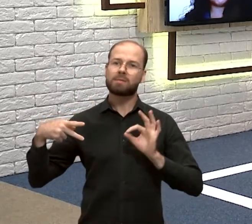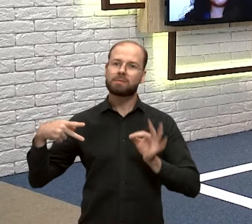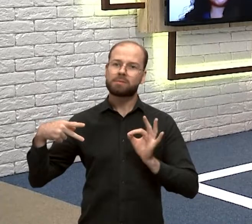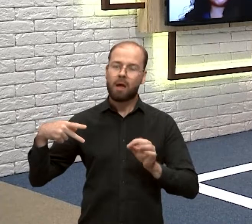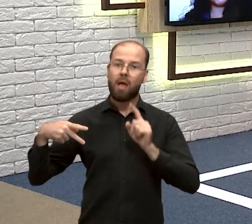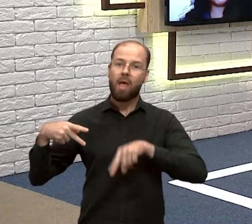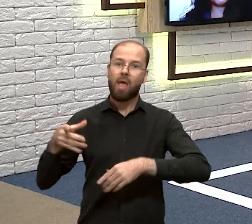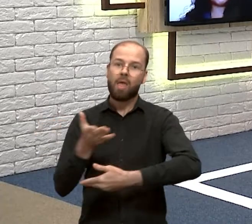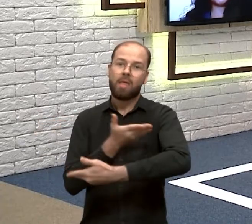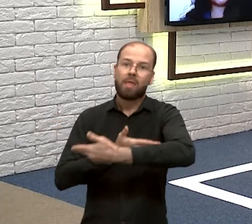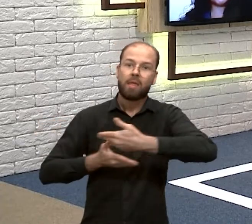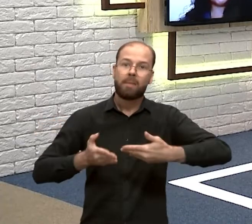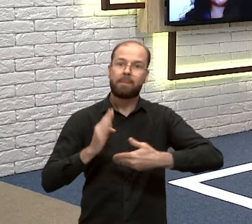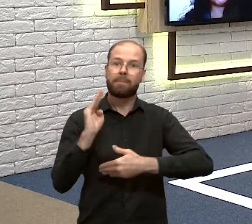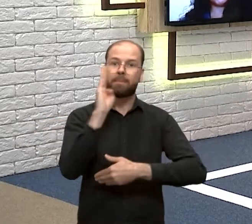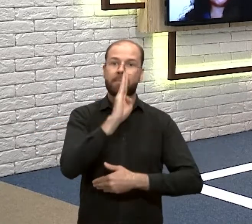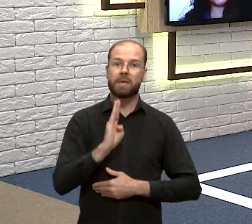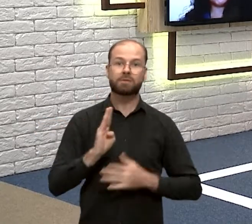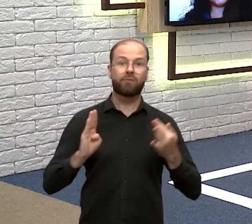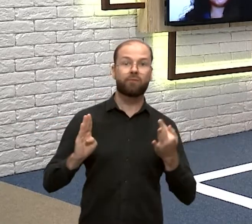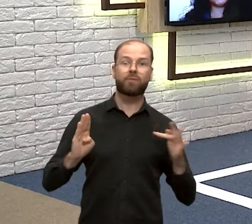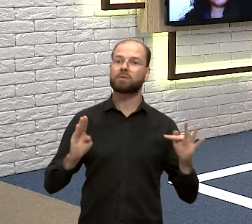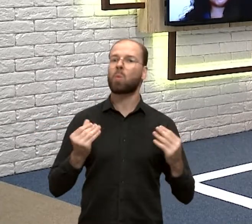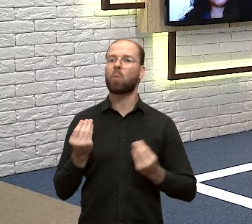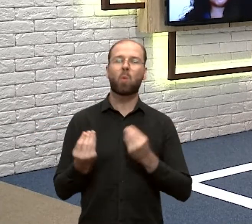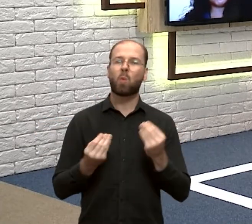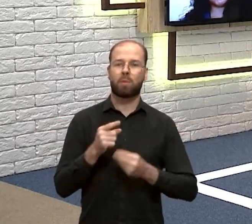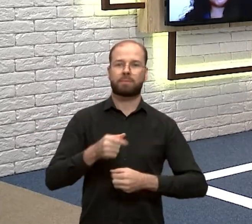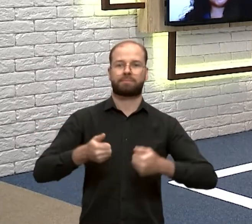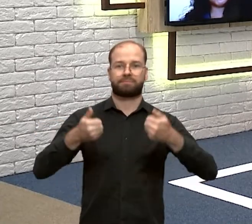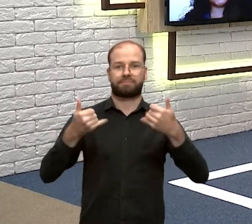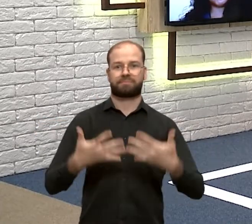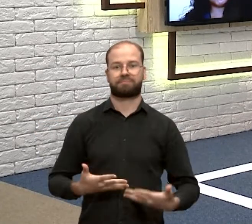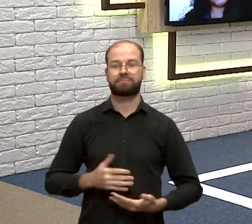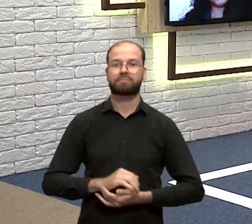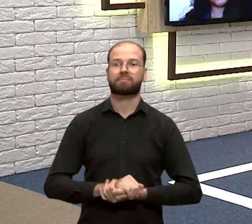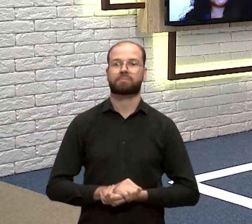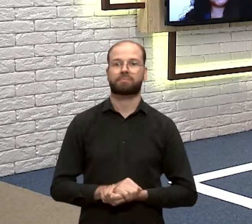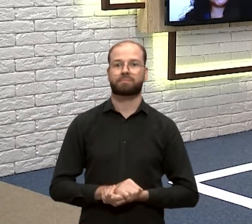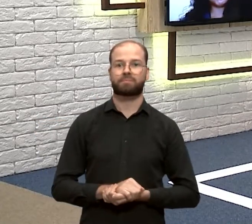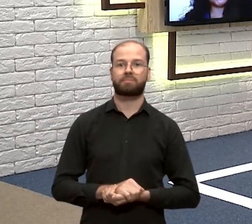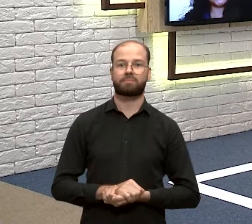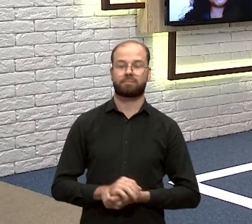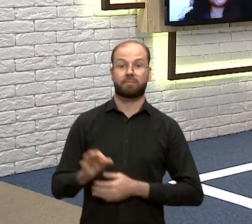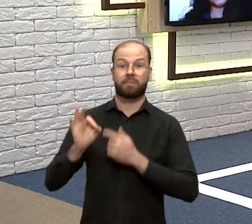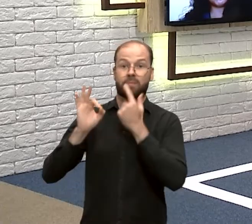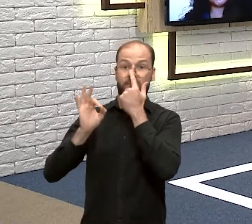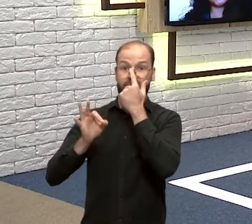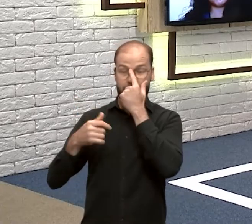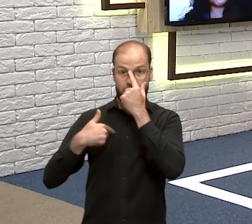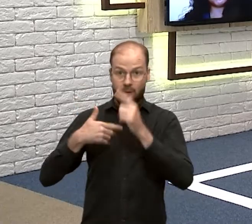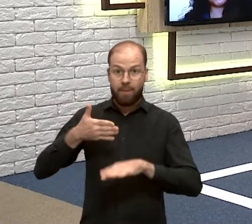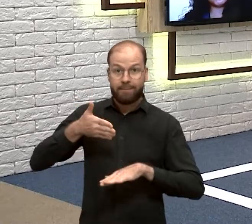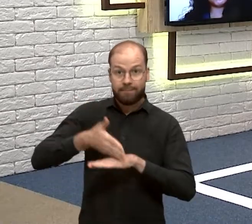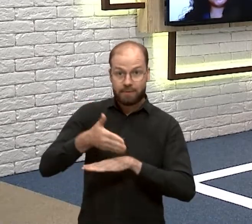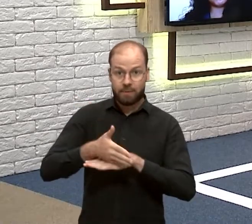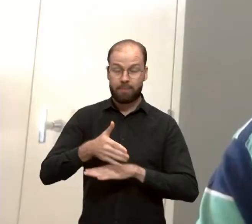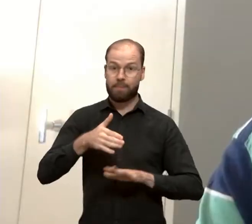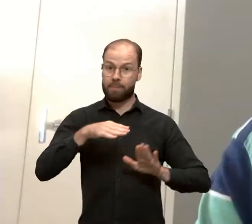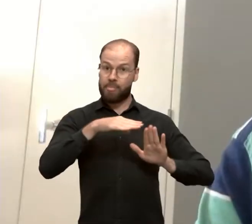interação entre Brasil e França. Como é que é? Explica pra gente. Na verdade, eu participo do programa